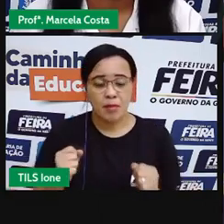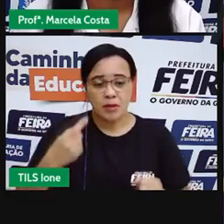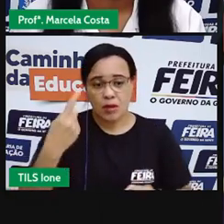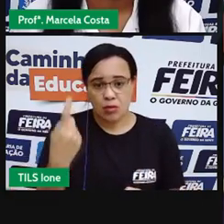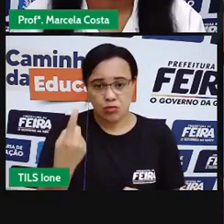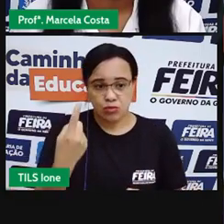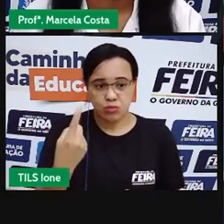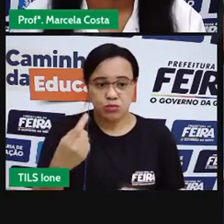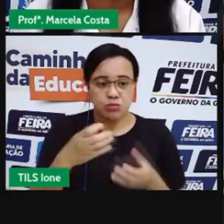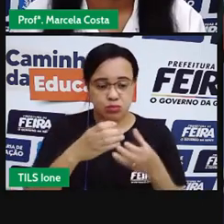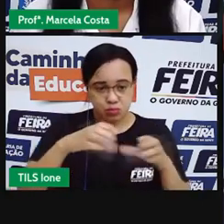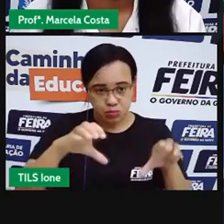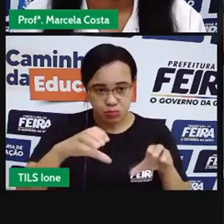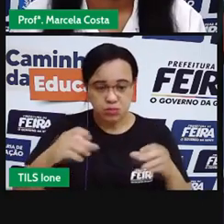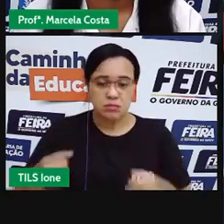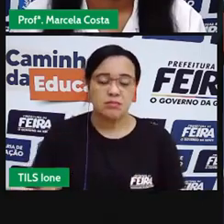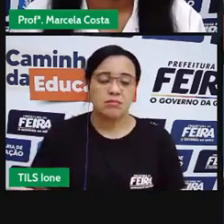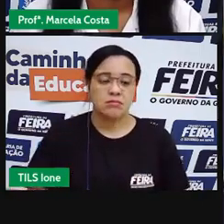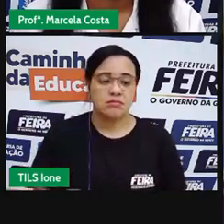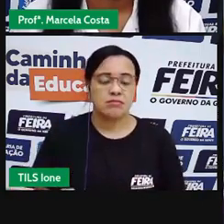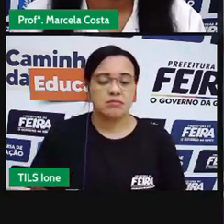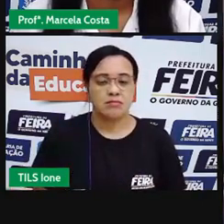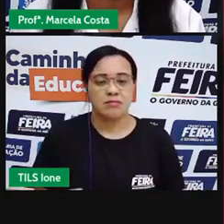Bota um,